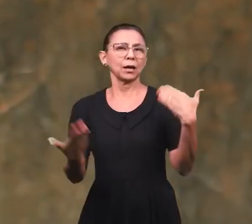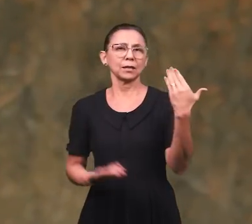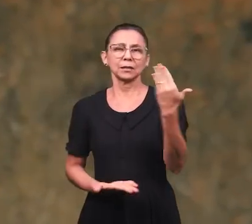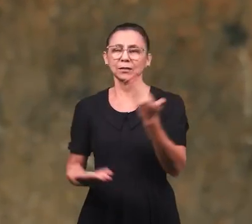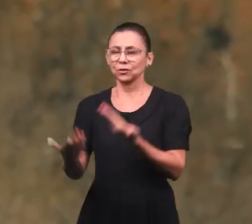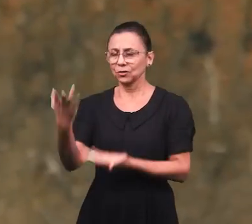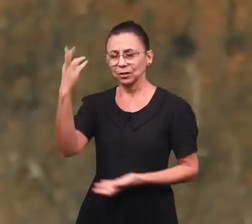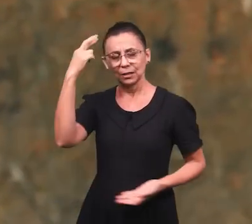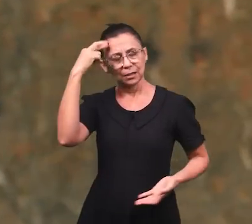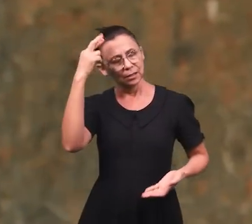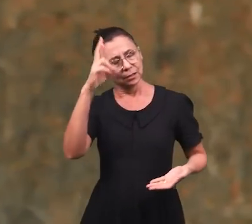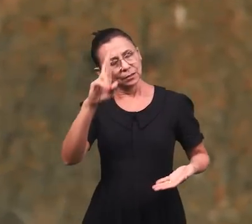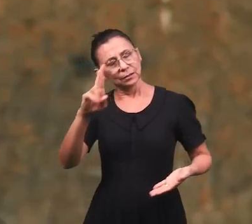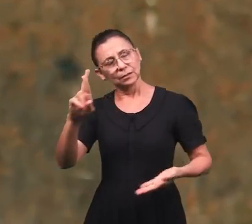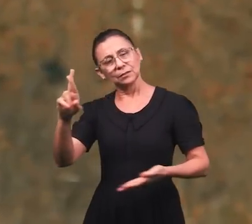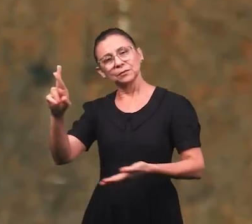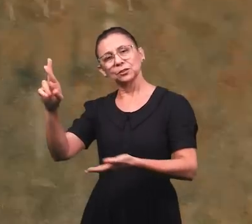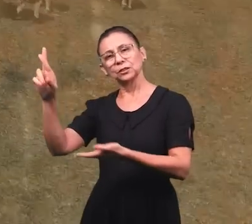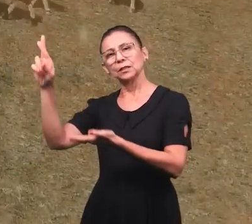separado para